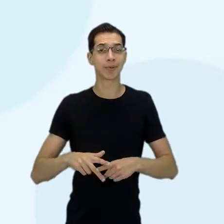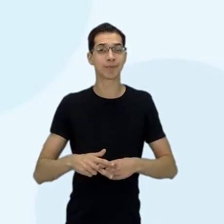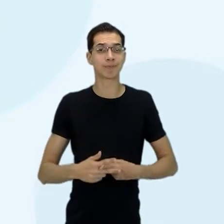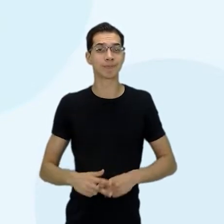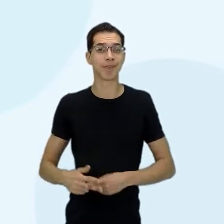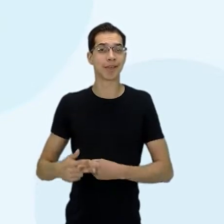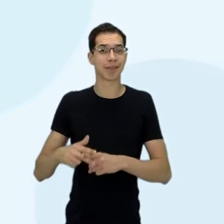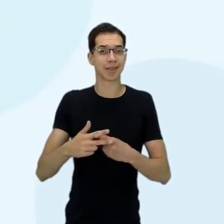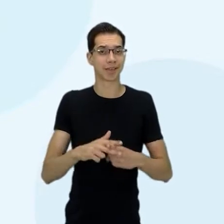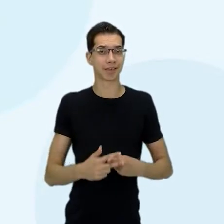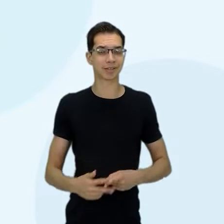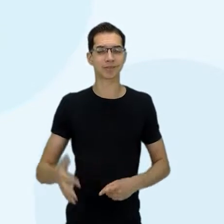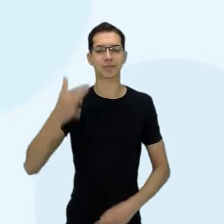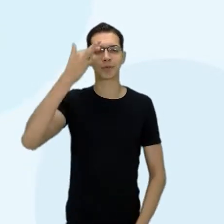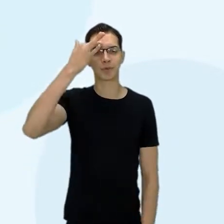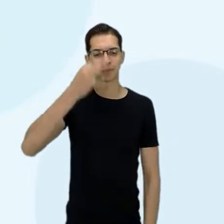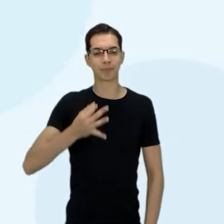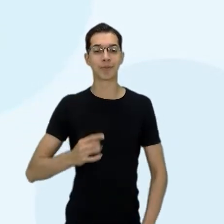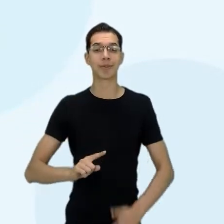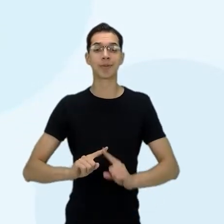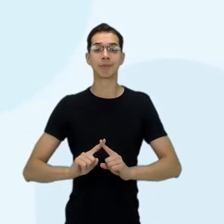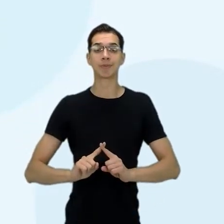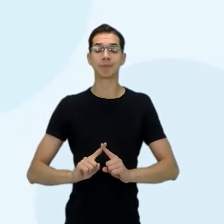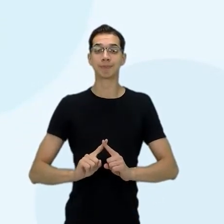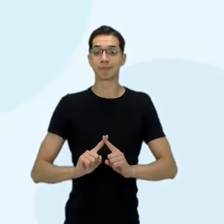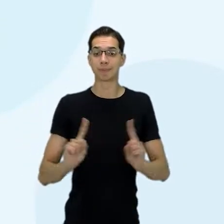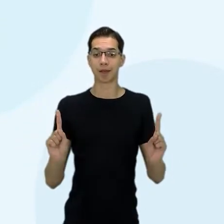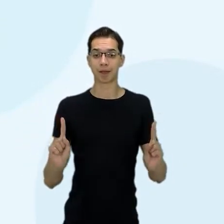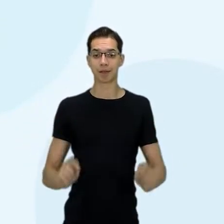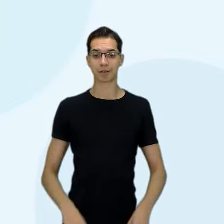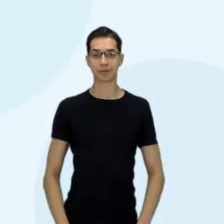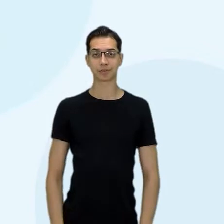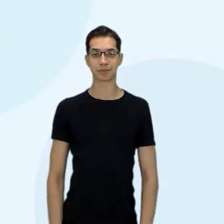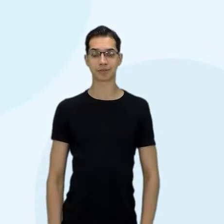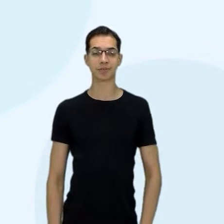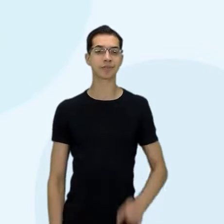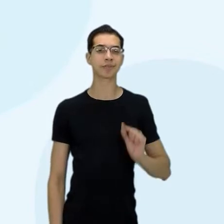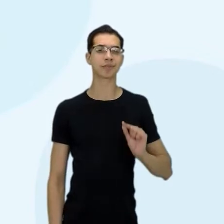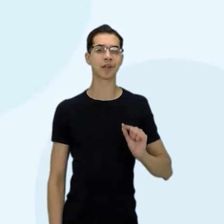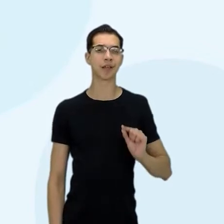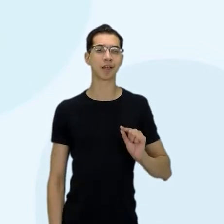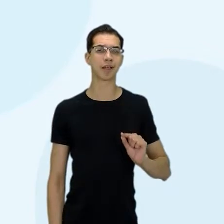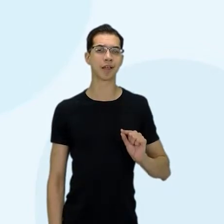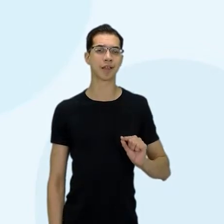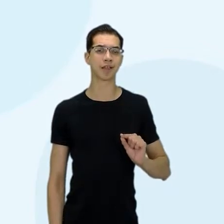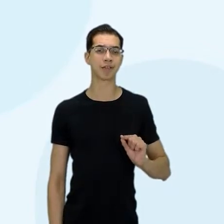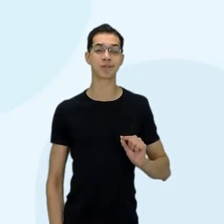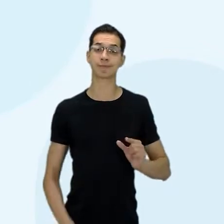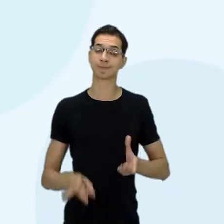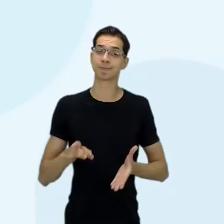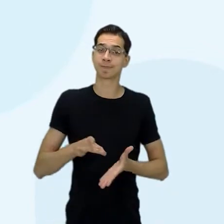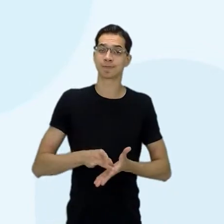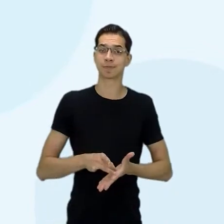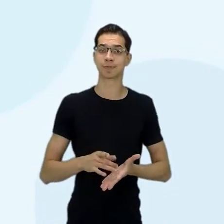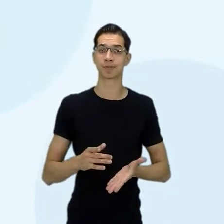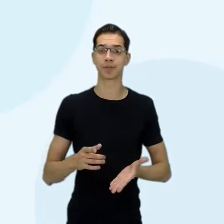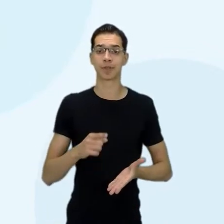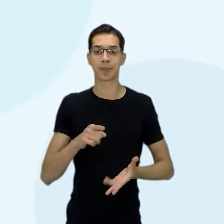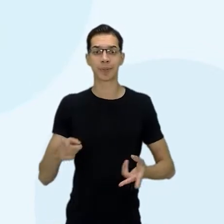estamos falando. Mas quem é, assim, os caras que, olha, aparecem